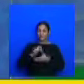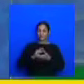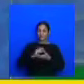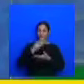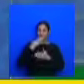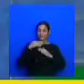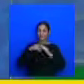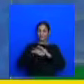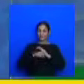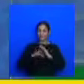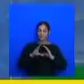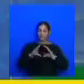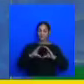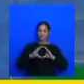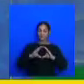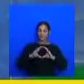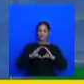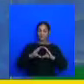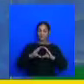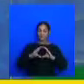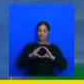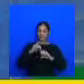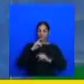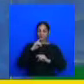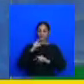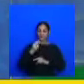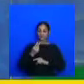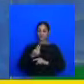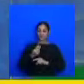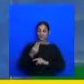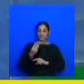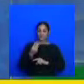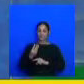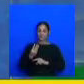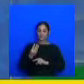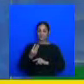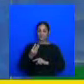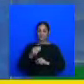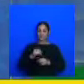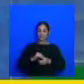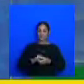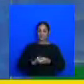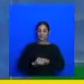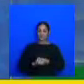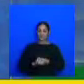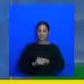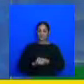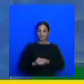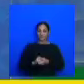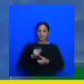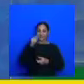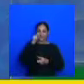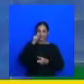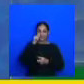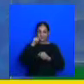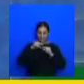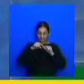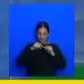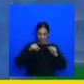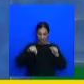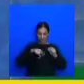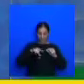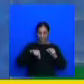número da Time Mania. Bola verde, número 23. Verde, 23. Vamos conferir